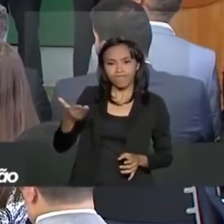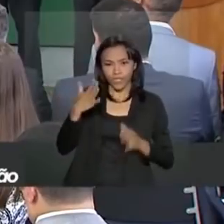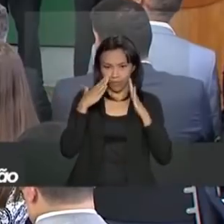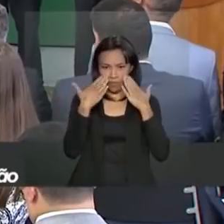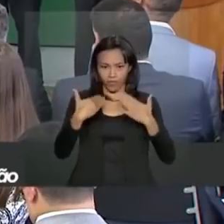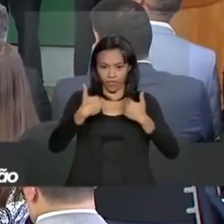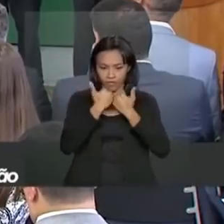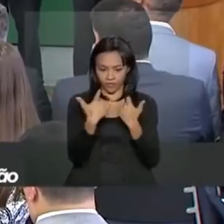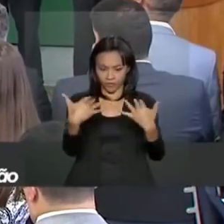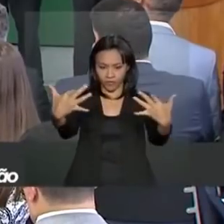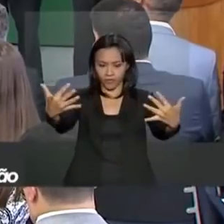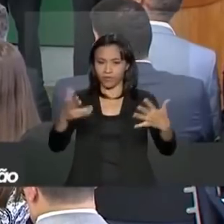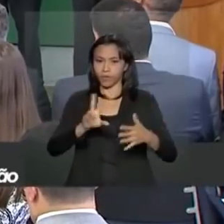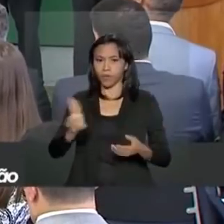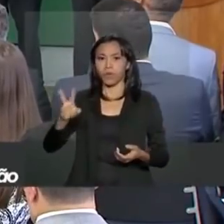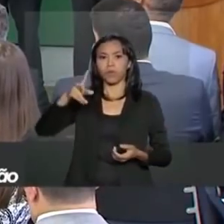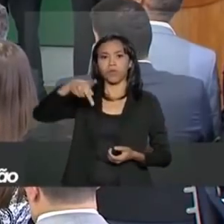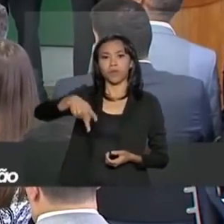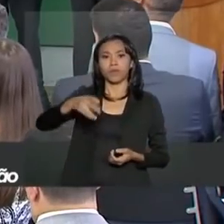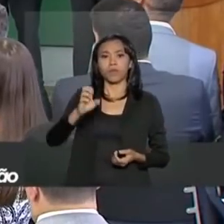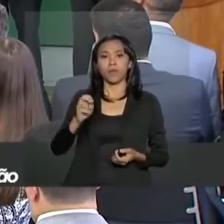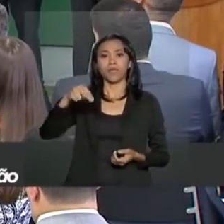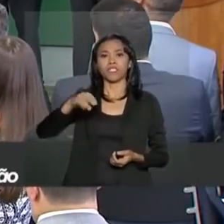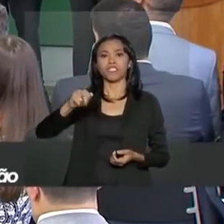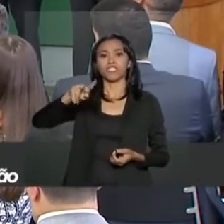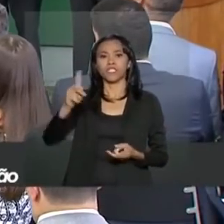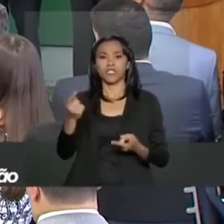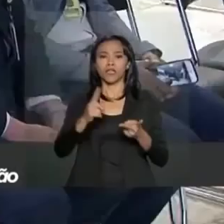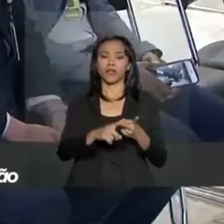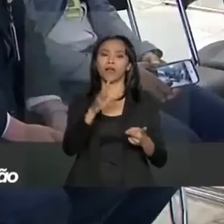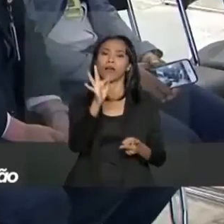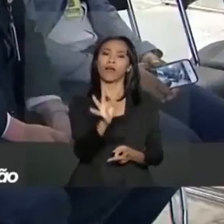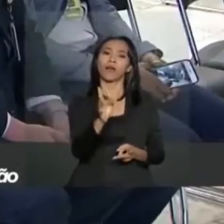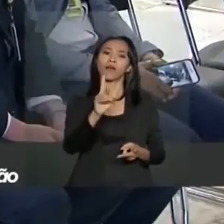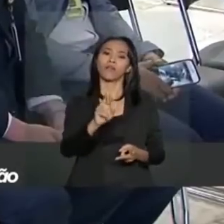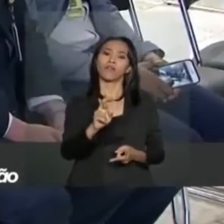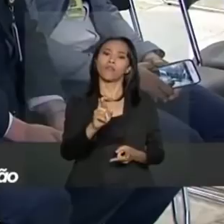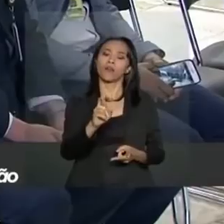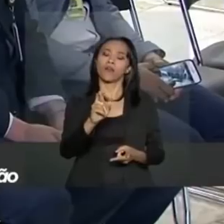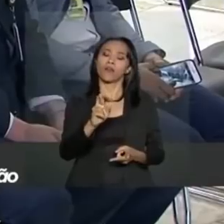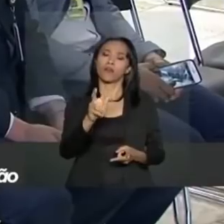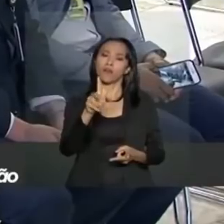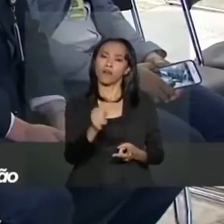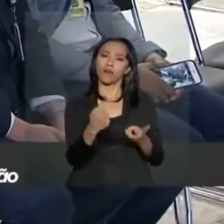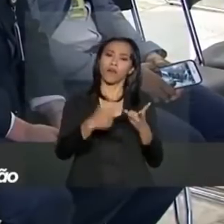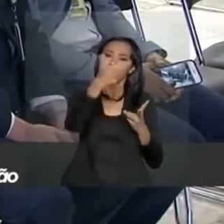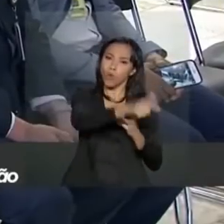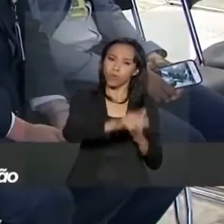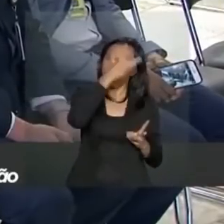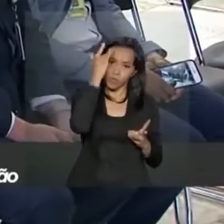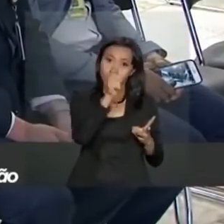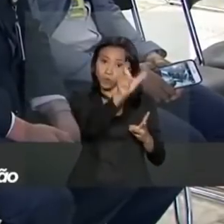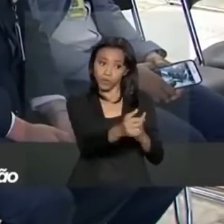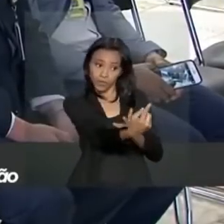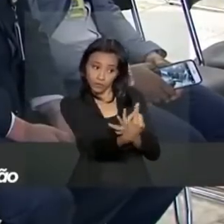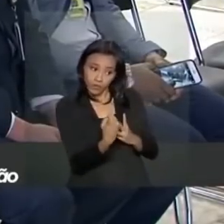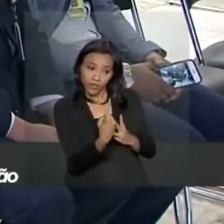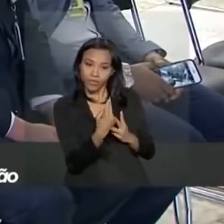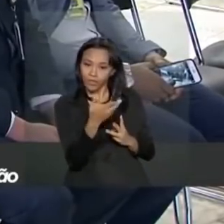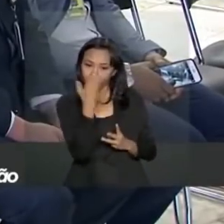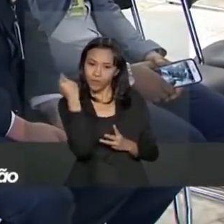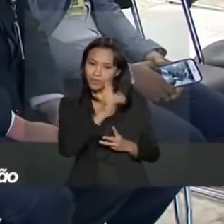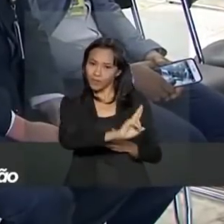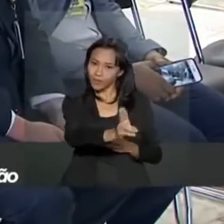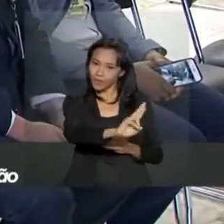frente peninha Fraga o lupião tá chegando agora vou achar que eu esqueci do teu nome não